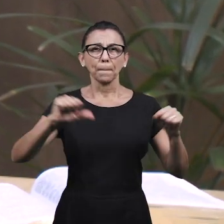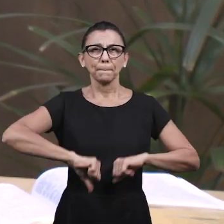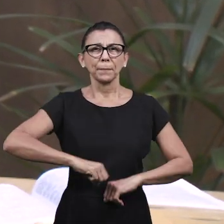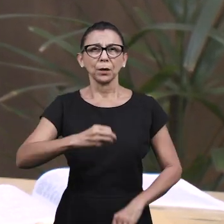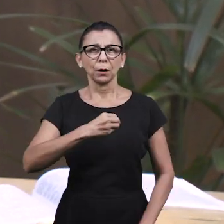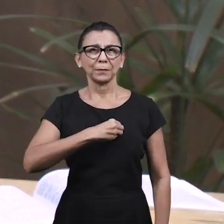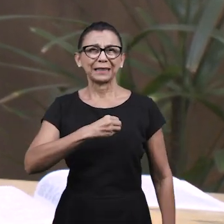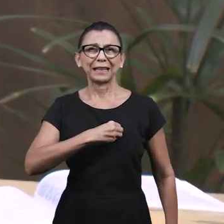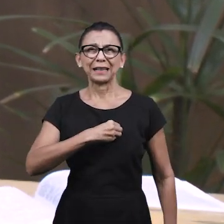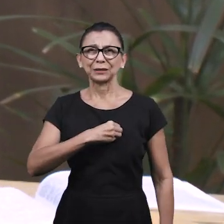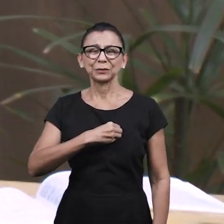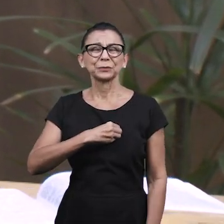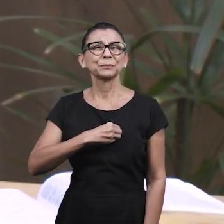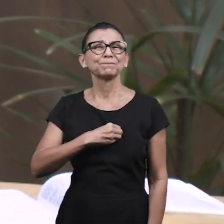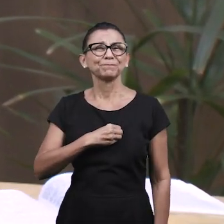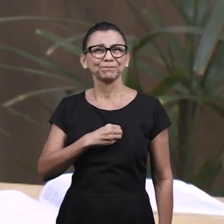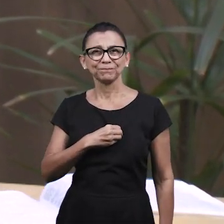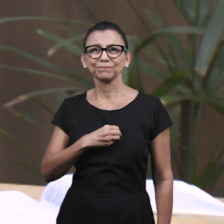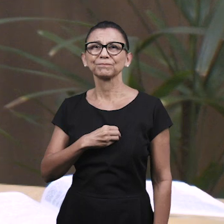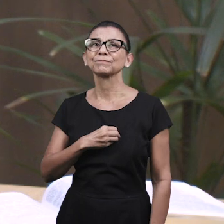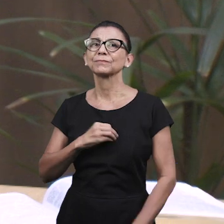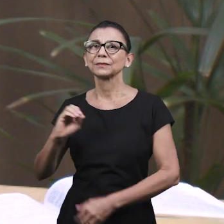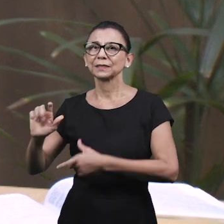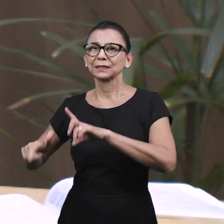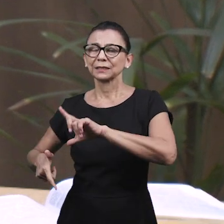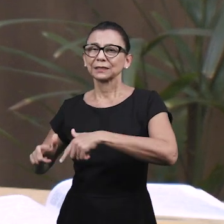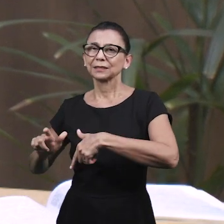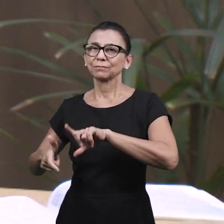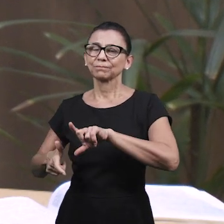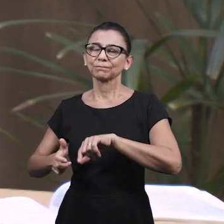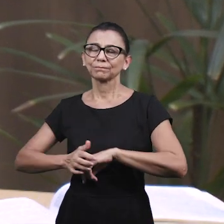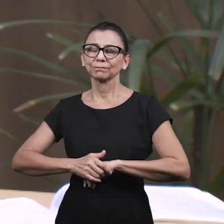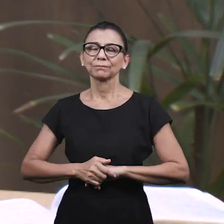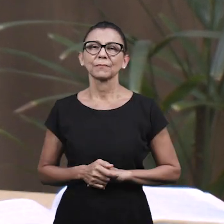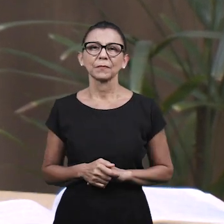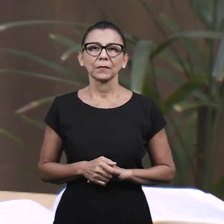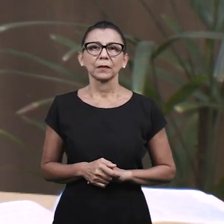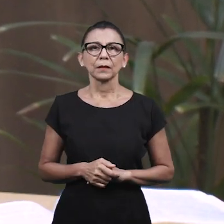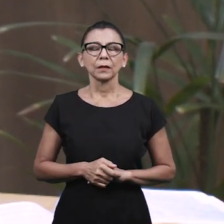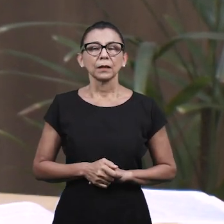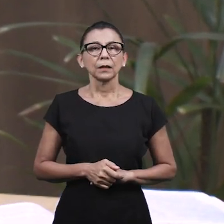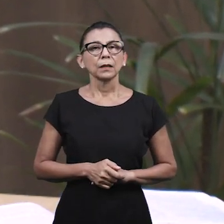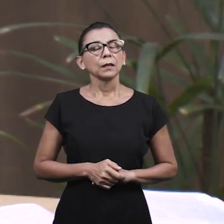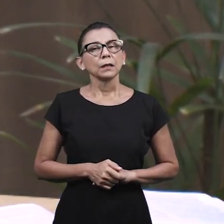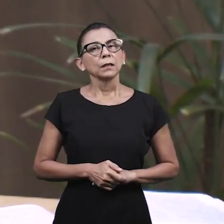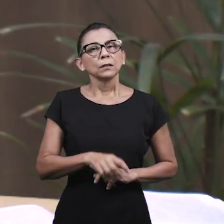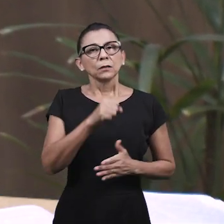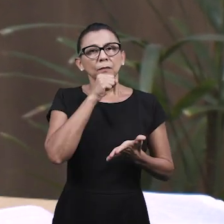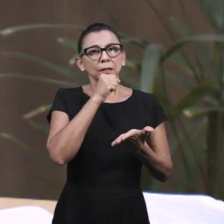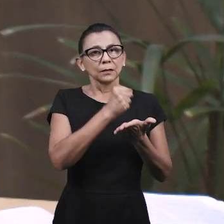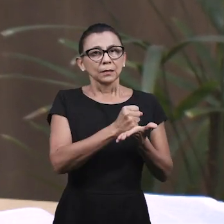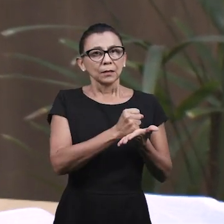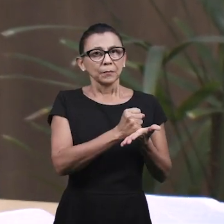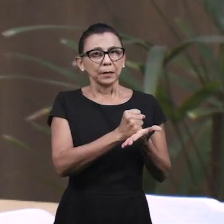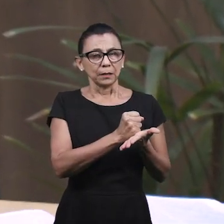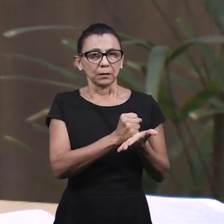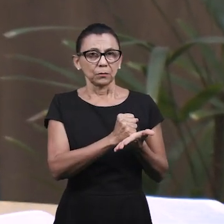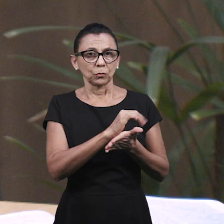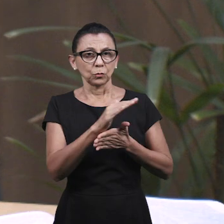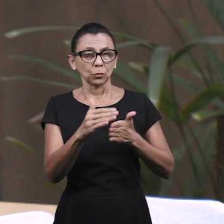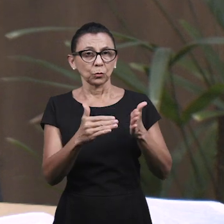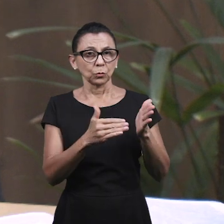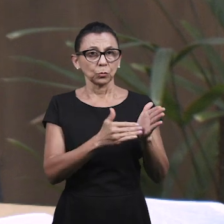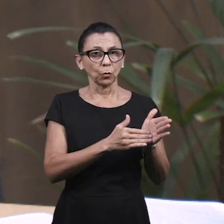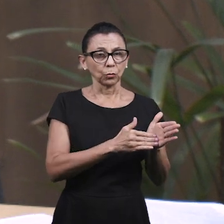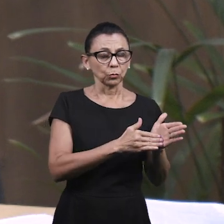o grave pecado de Israel. Mas quando nós vemos todo o Velho Testamento e depois complementando pelo